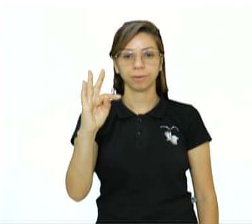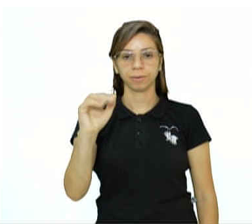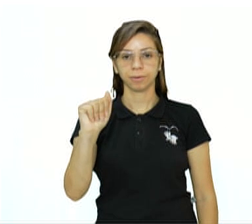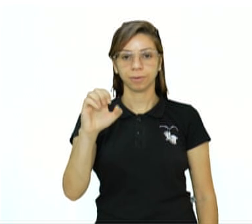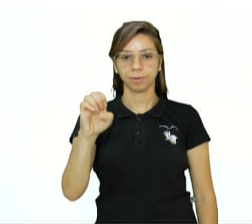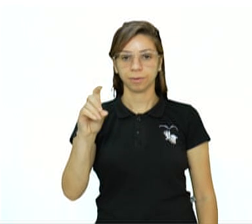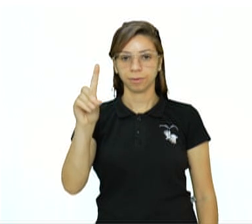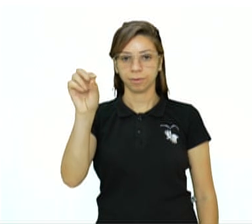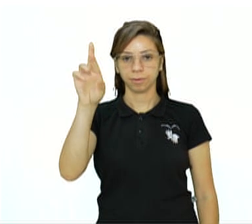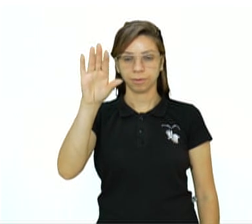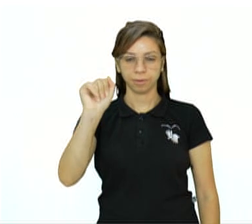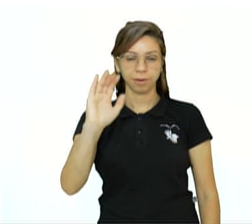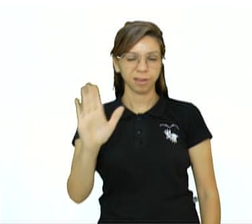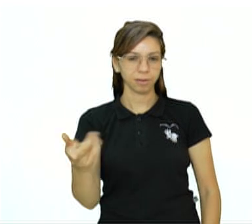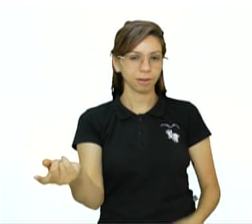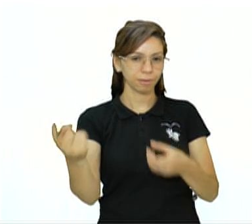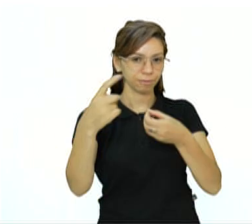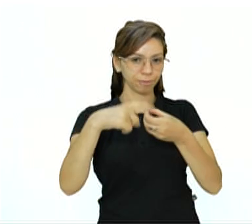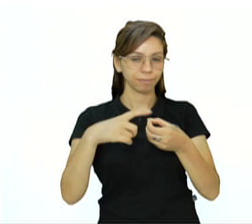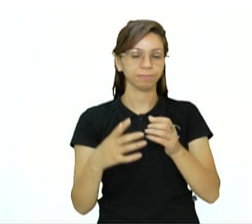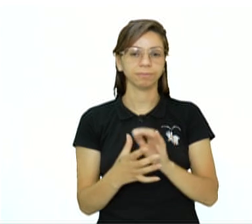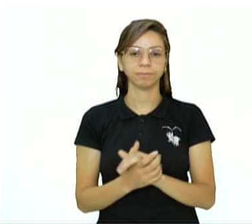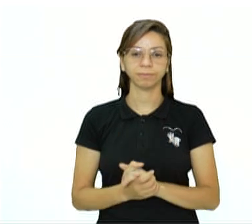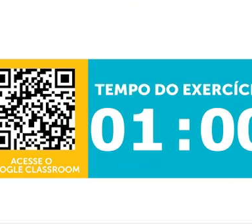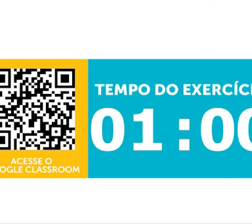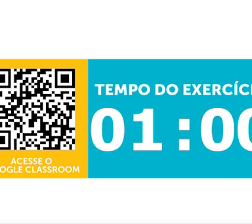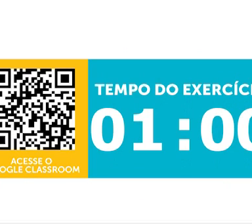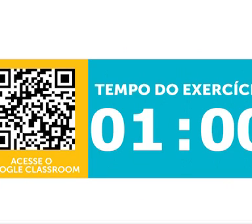octaedro. Juntem aí e daqui a pouco a gente volta.